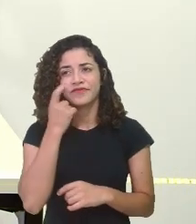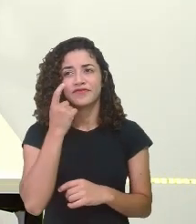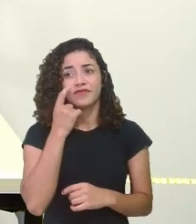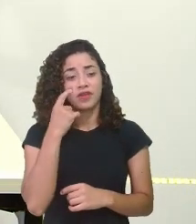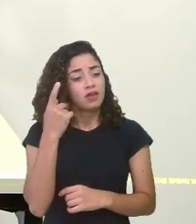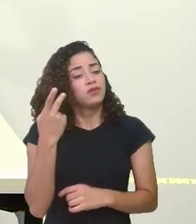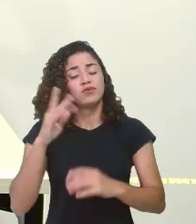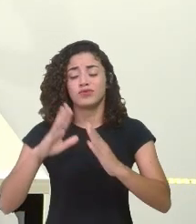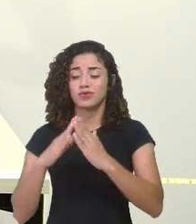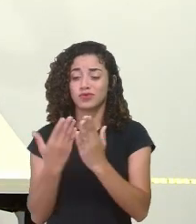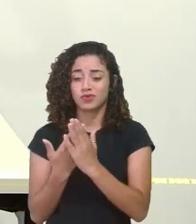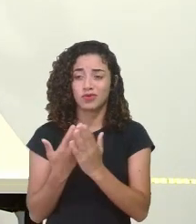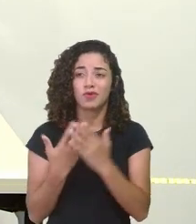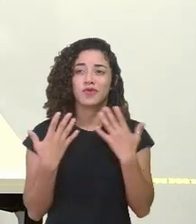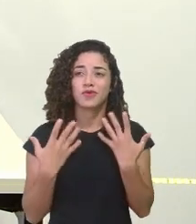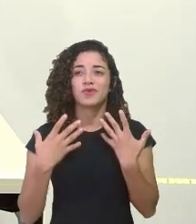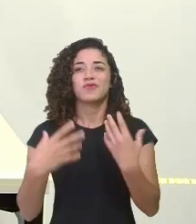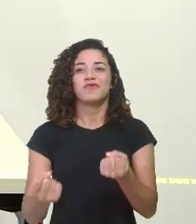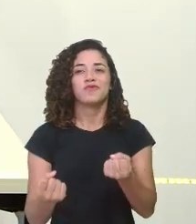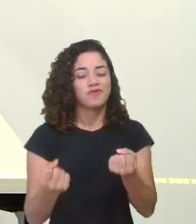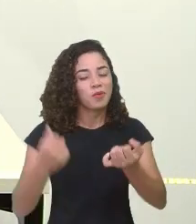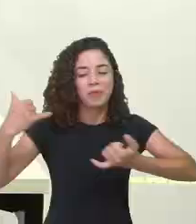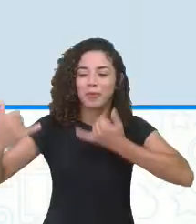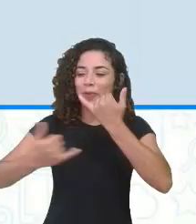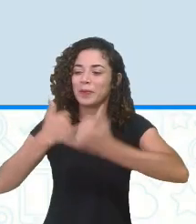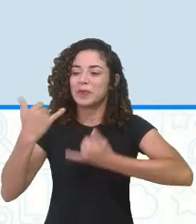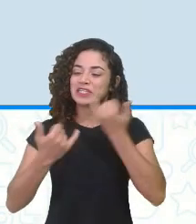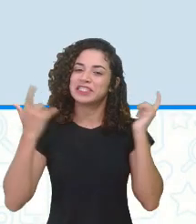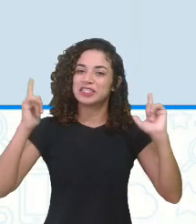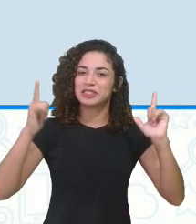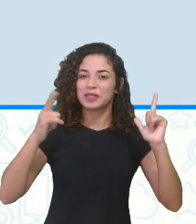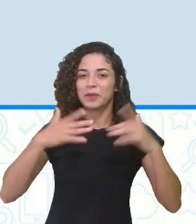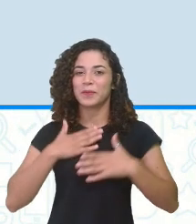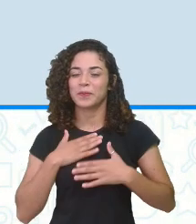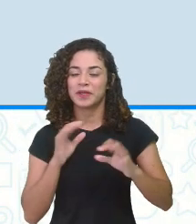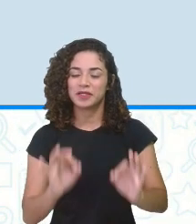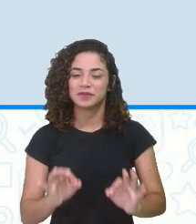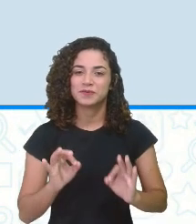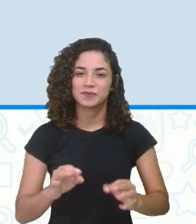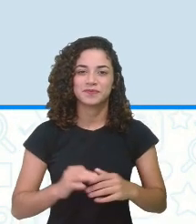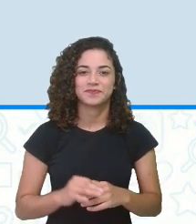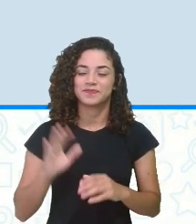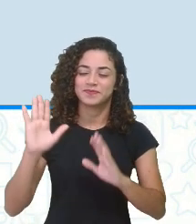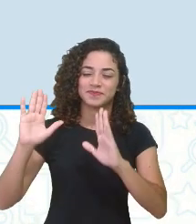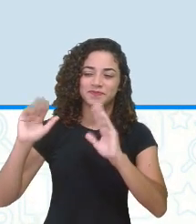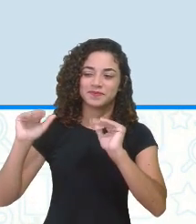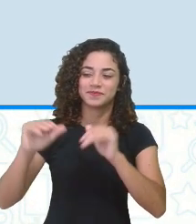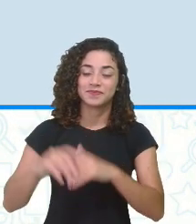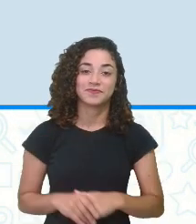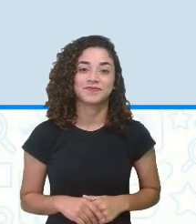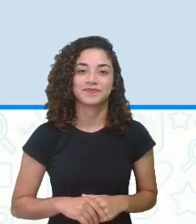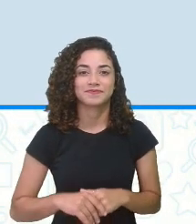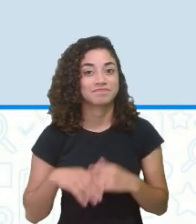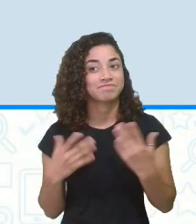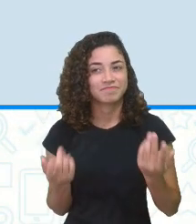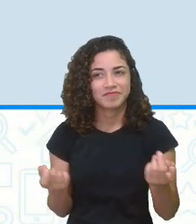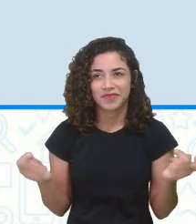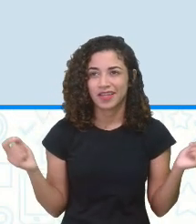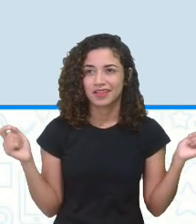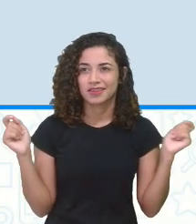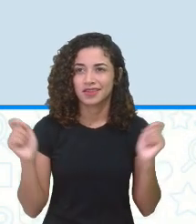sua escola. Vamos nos divertir muito, monstro. Até logo. E aí é